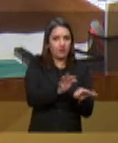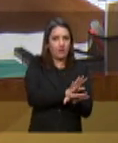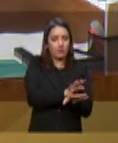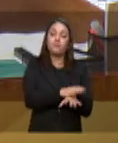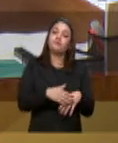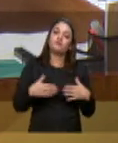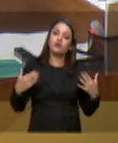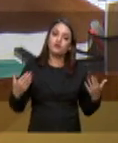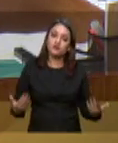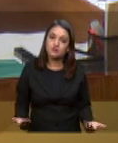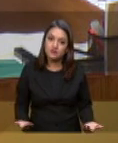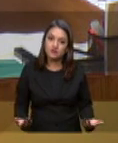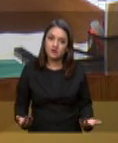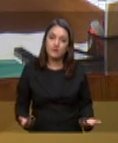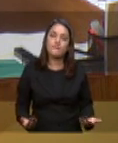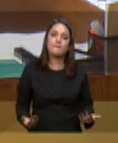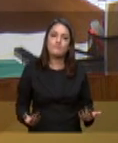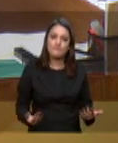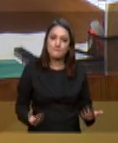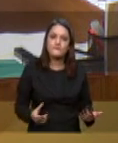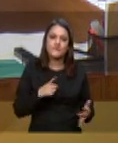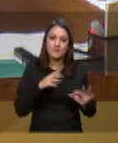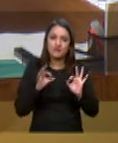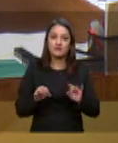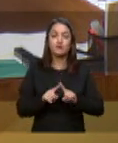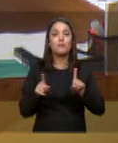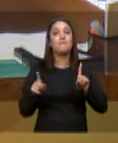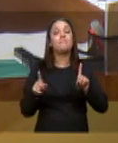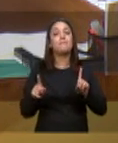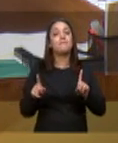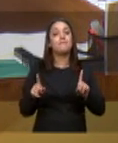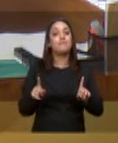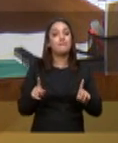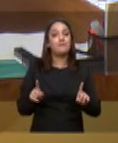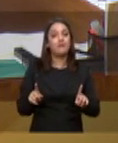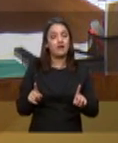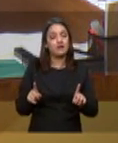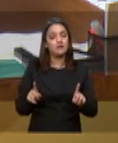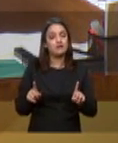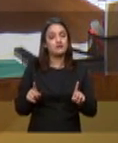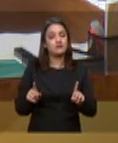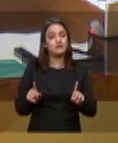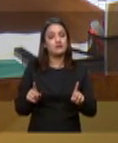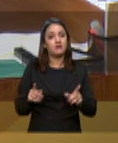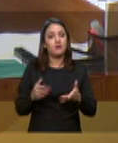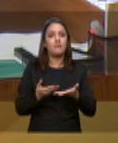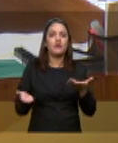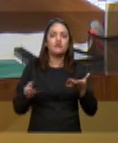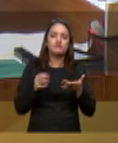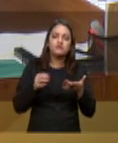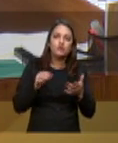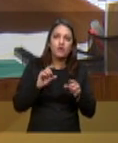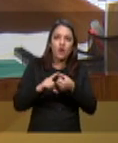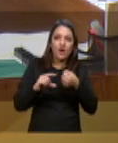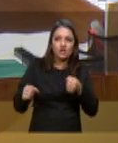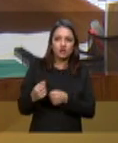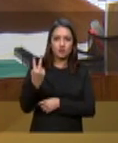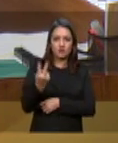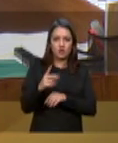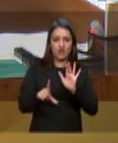O silogismo formalmente correto perde-se, contudo, data vênia, pela errônea da premissa menor. No artigo 2º da